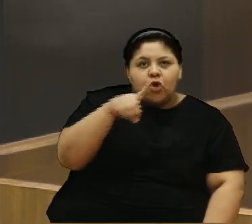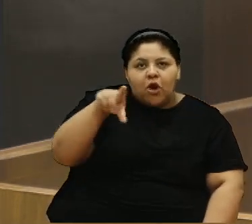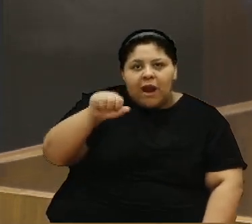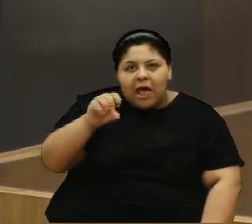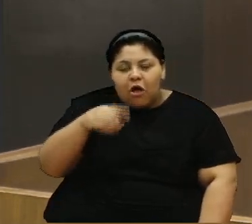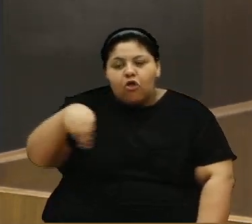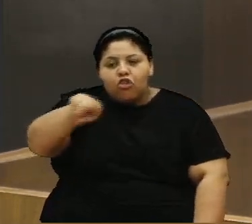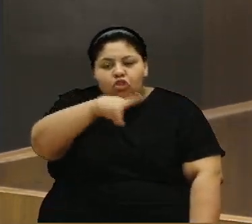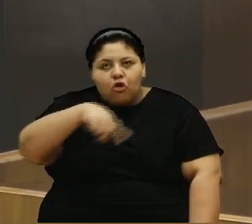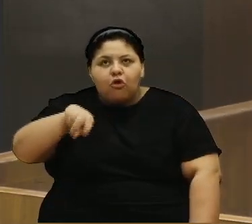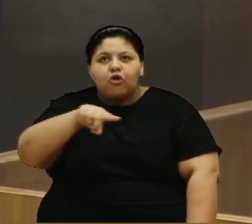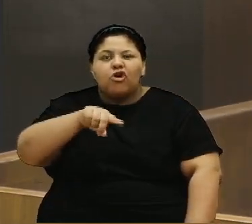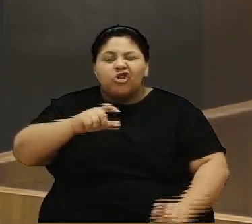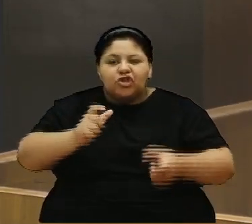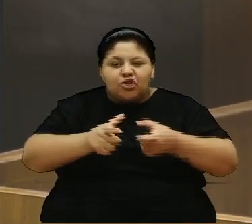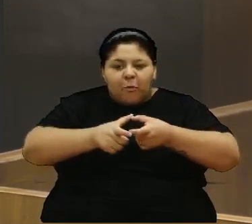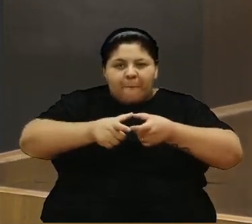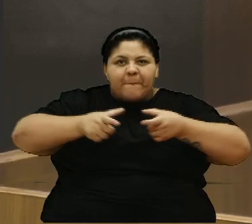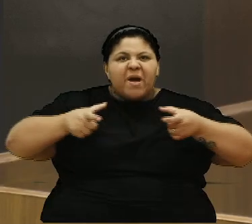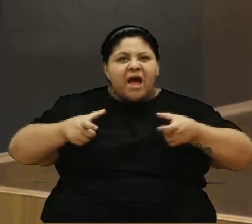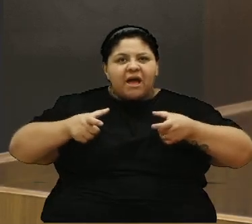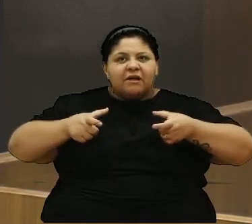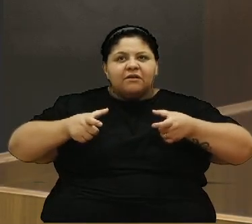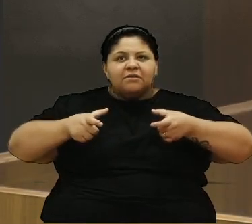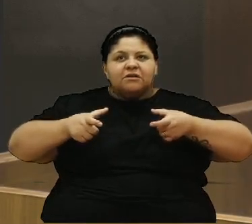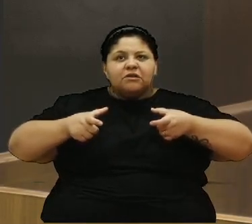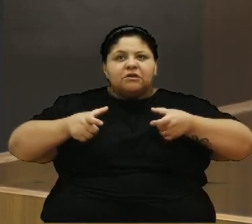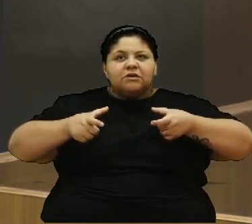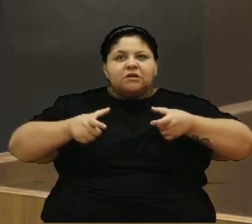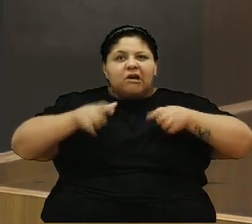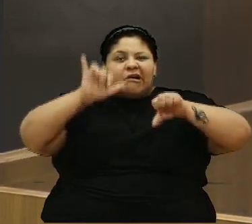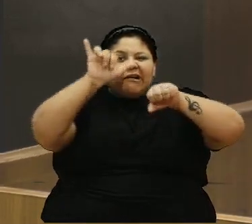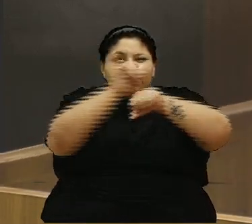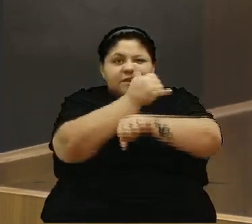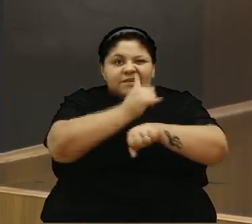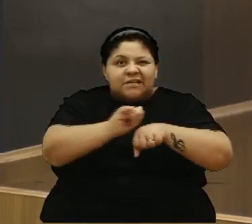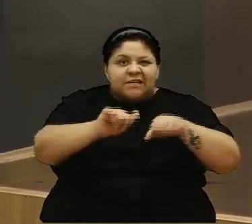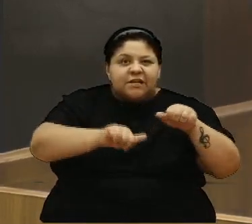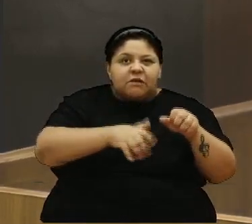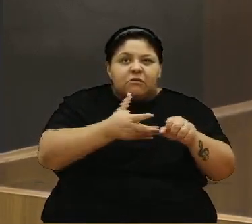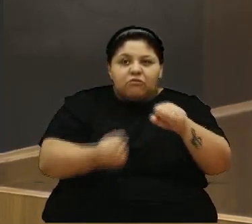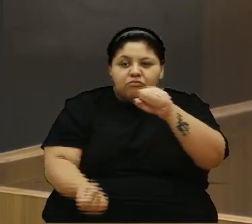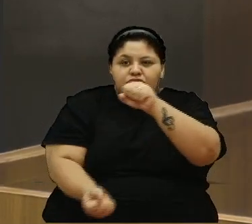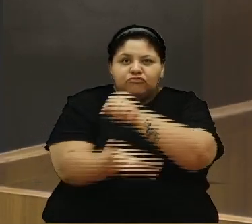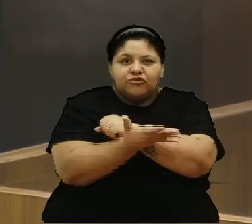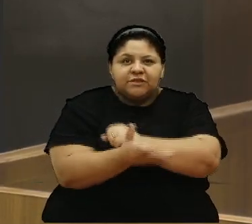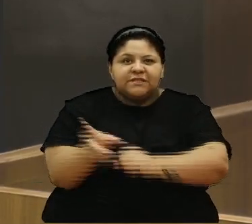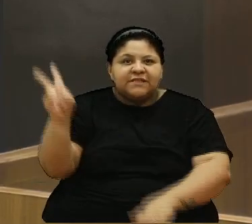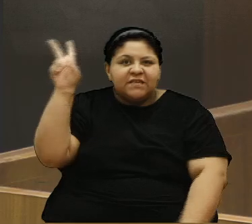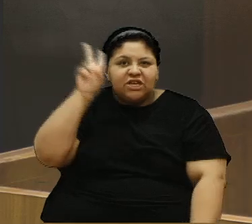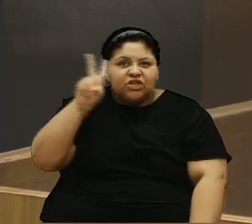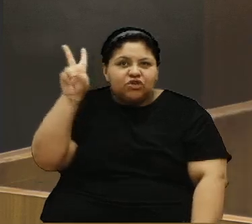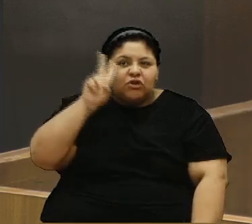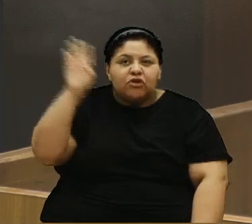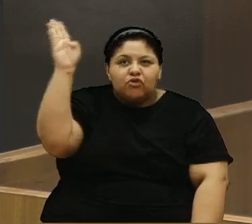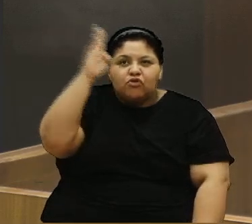diante do maior esquema de corrupção da história do Brasil.